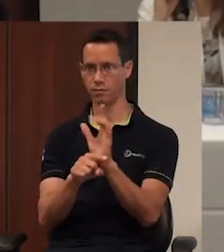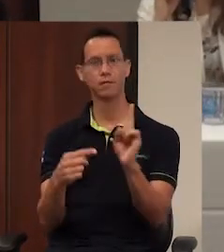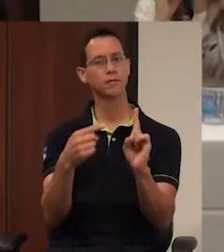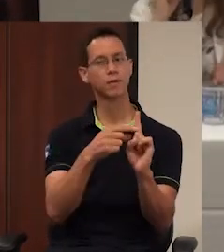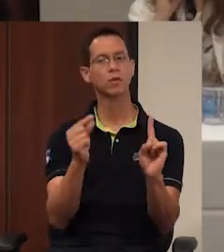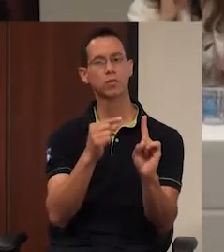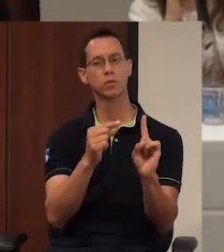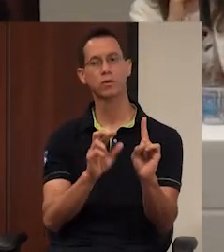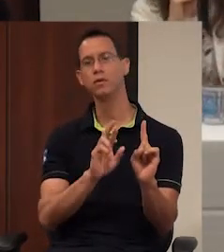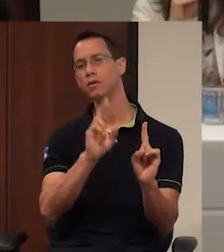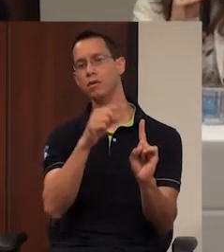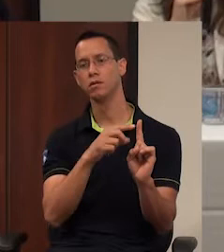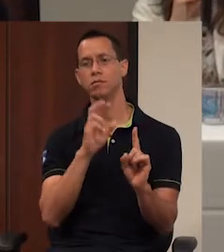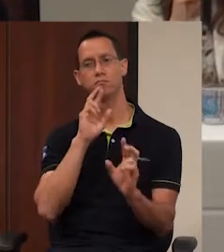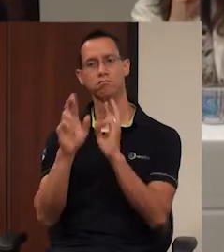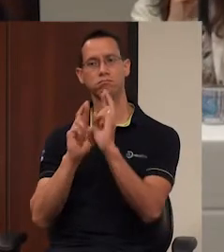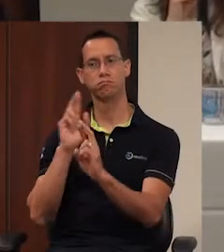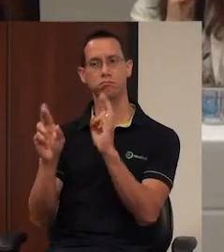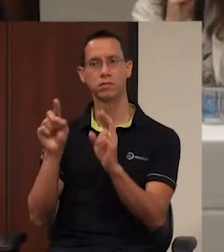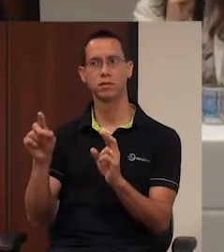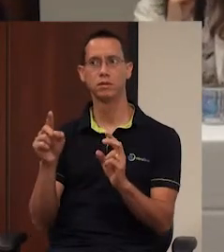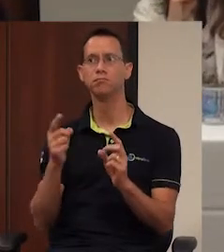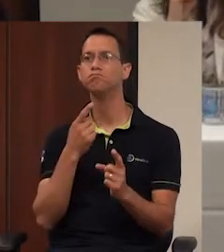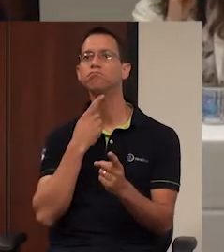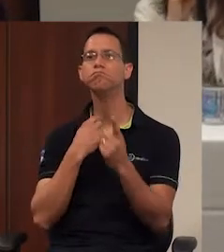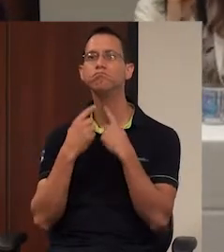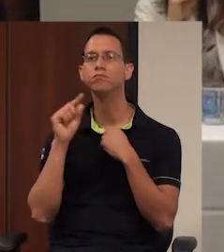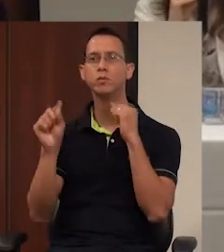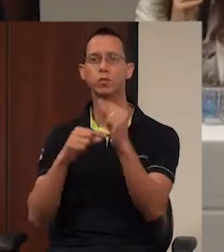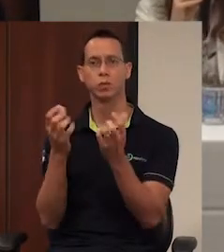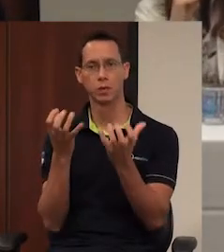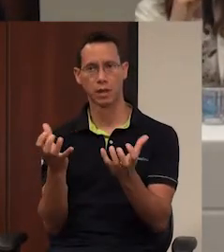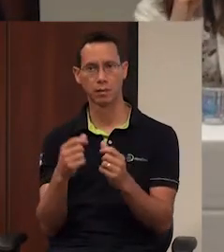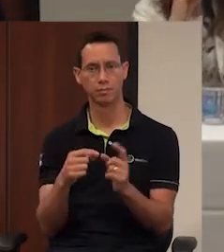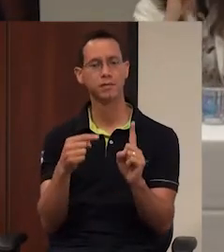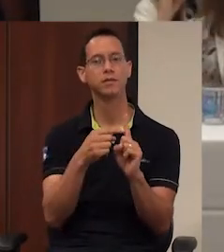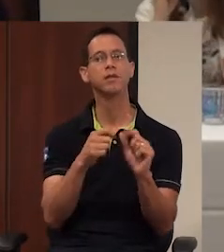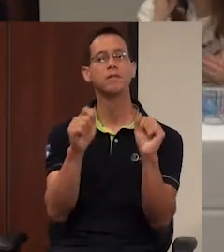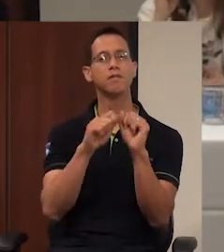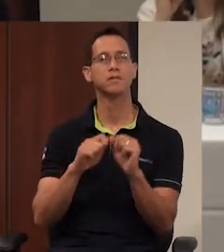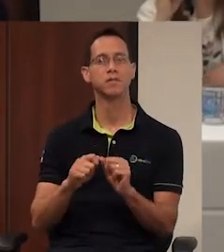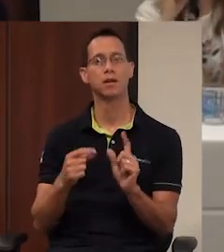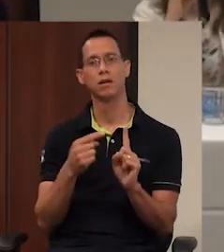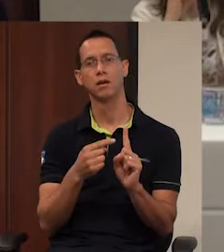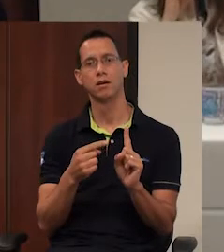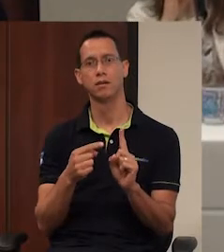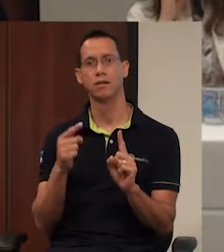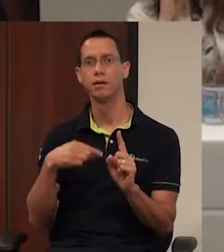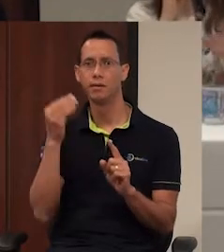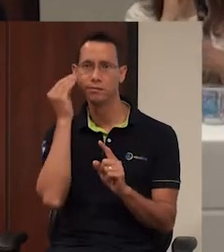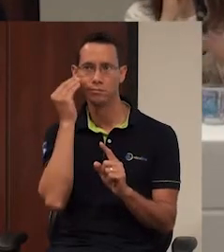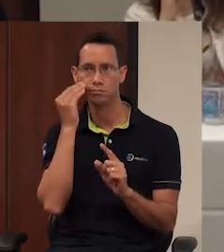verdade? Responder a essa expressão de preferência. Né? Em resumo, o que o apoiador tem que fazer? É isso. Né? É, de alguma